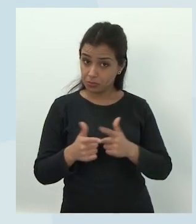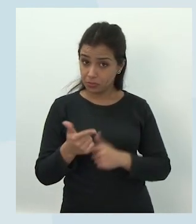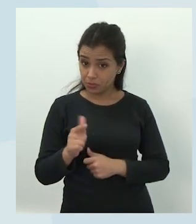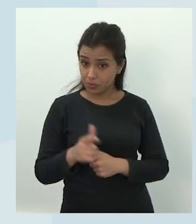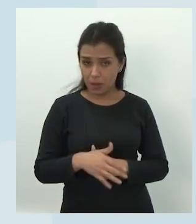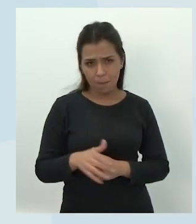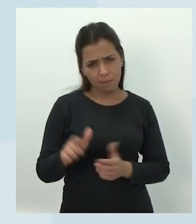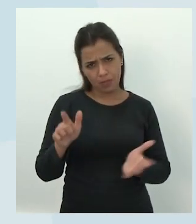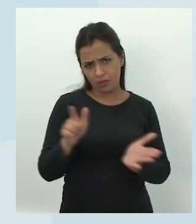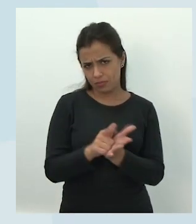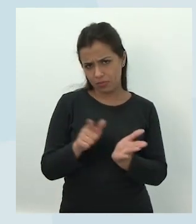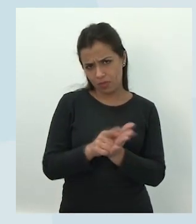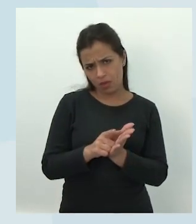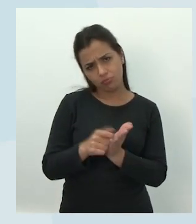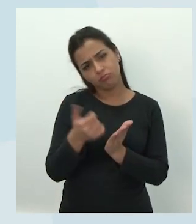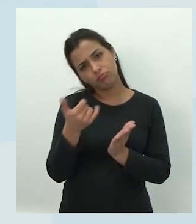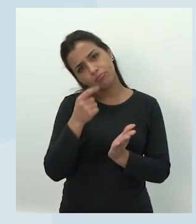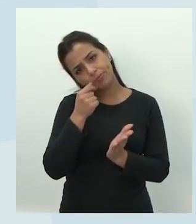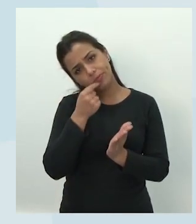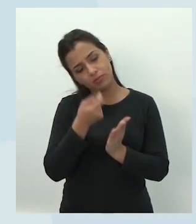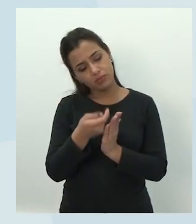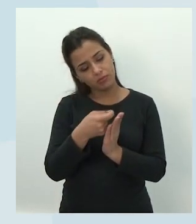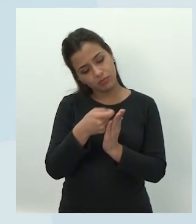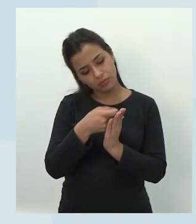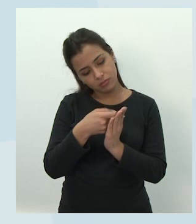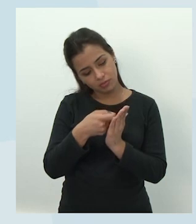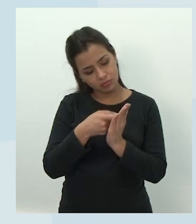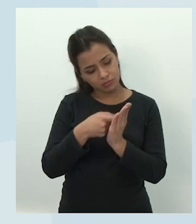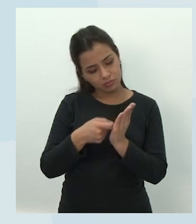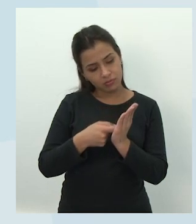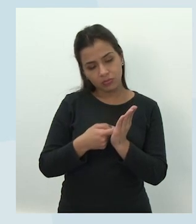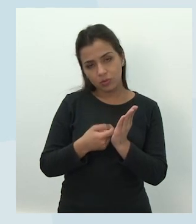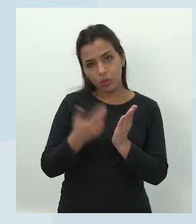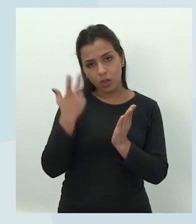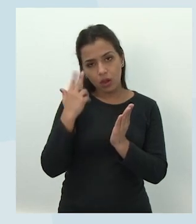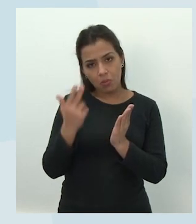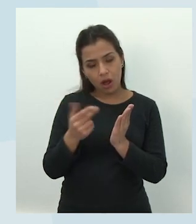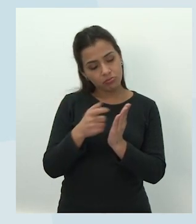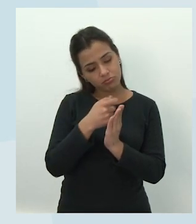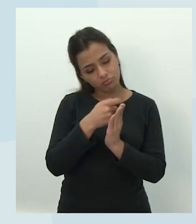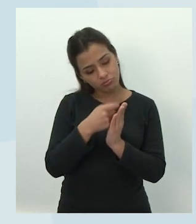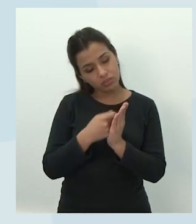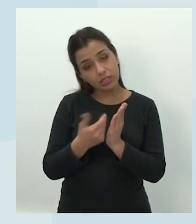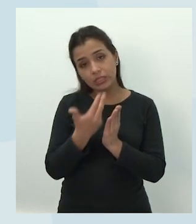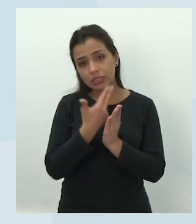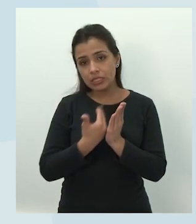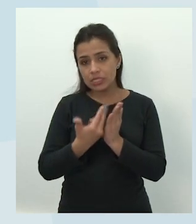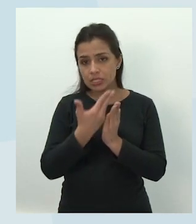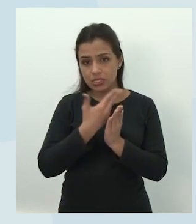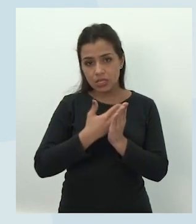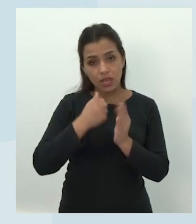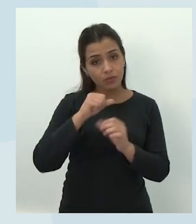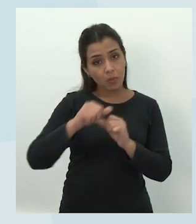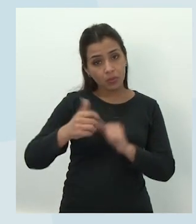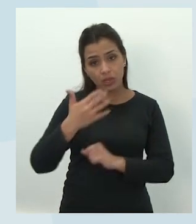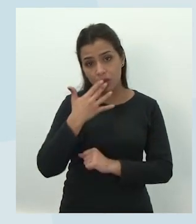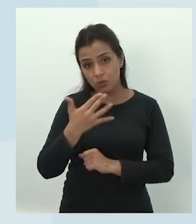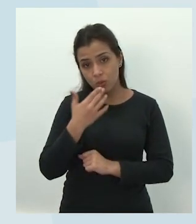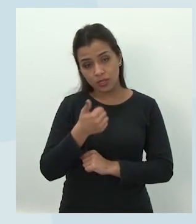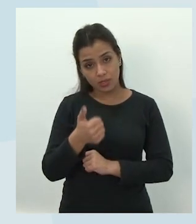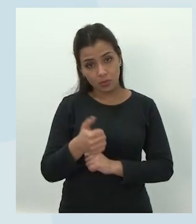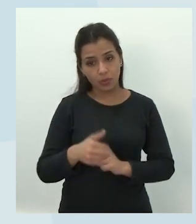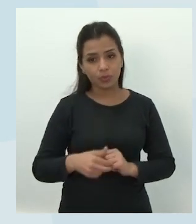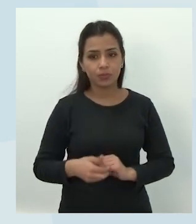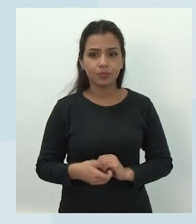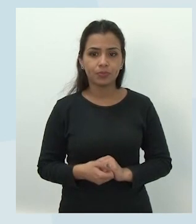Pega uma folha de sulfite, um lápis, né? Lápis preto normal, 2B, e vai fazendo os desenhos, e vai só mudando as folhas, tá bom?